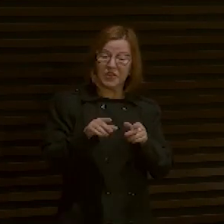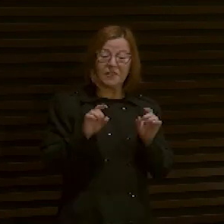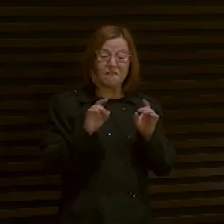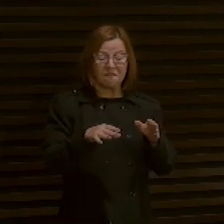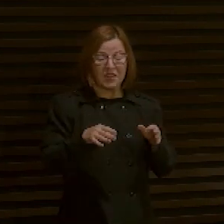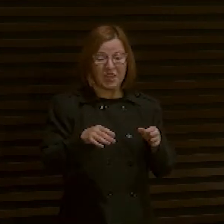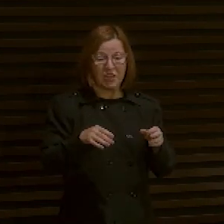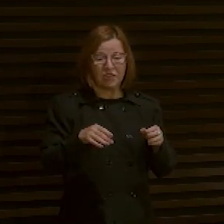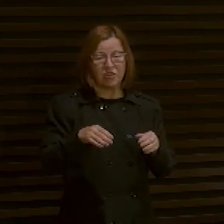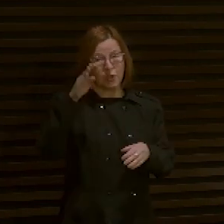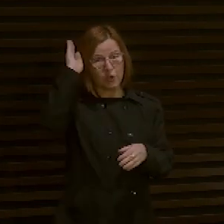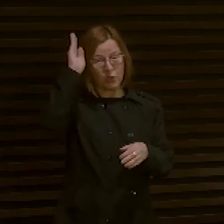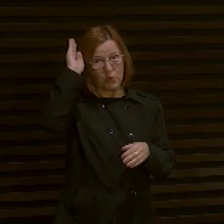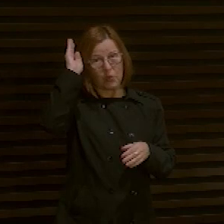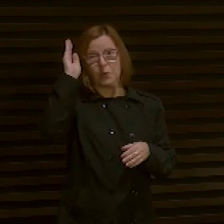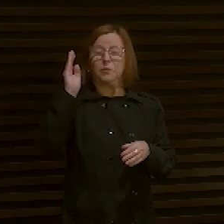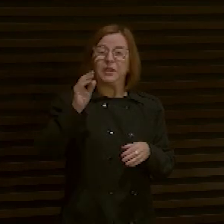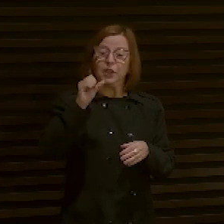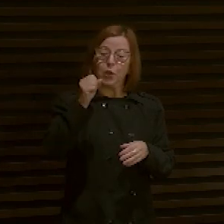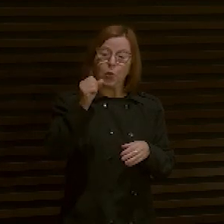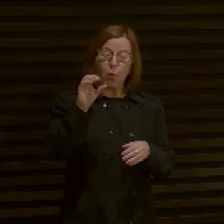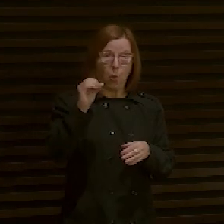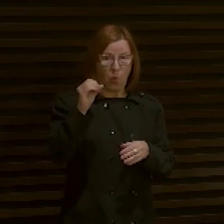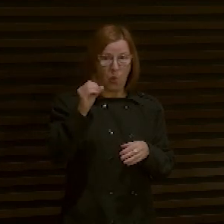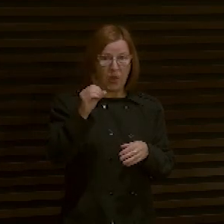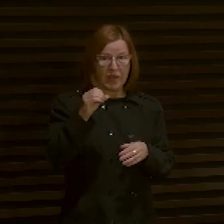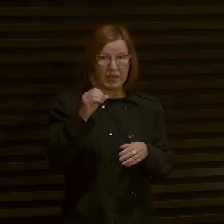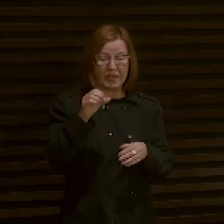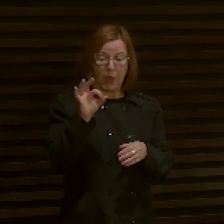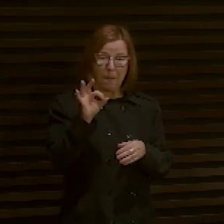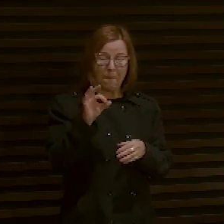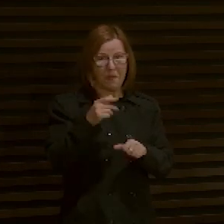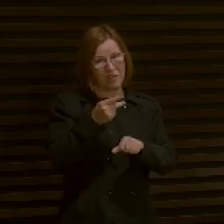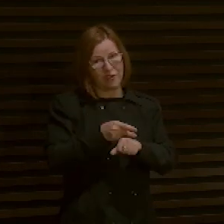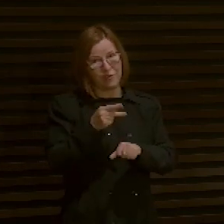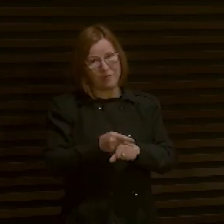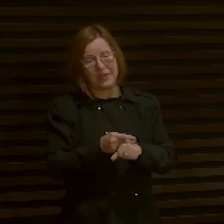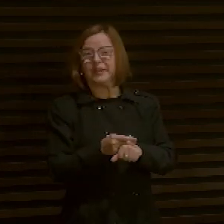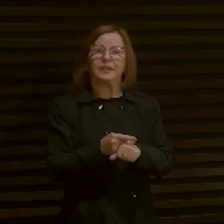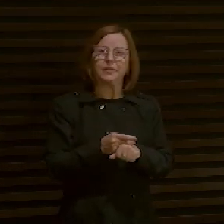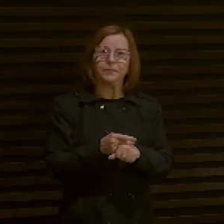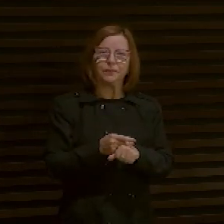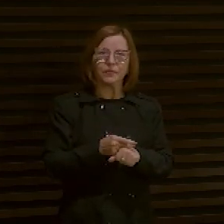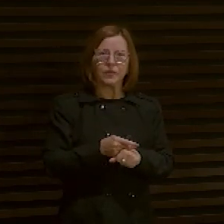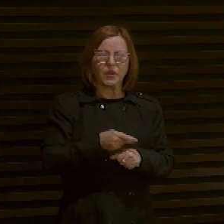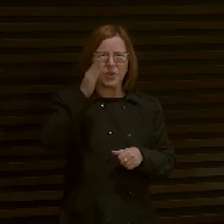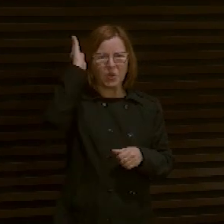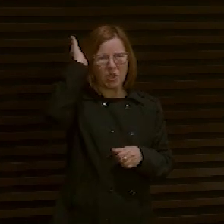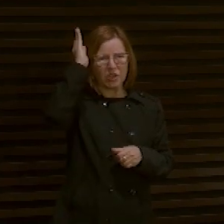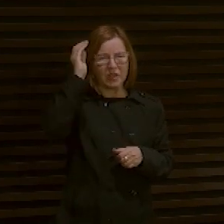e um pouco de esterco de pomba por 5 moedas de prata. Meus irmãos, o jumento ele era um animal considerado